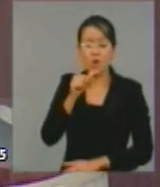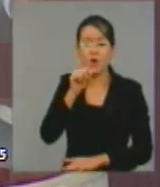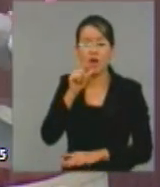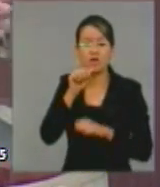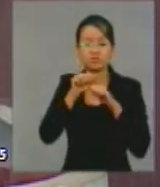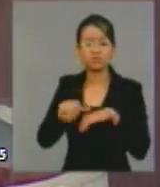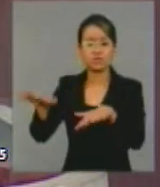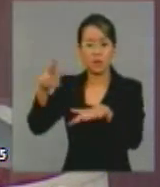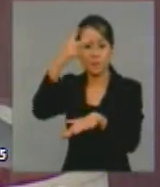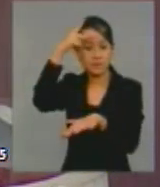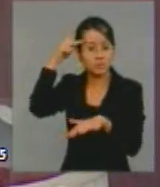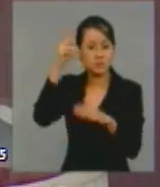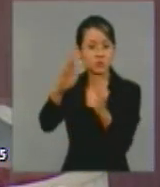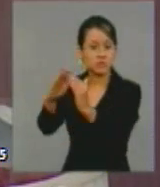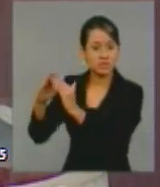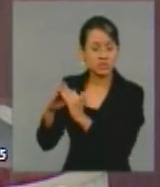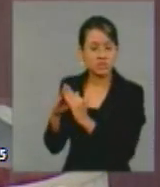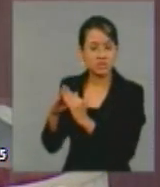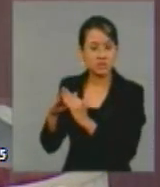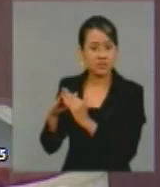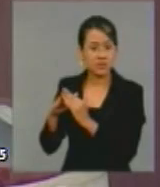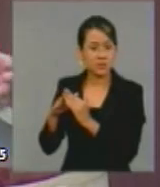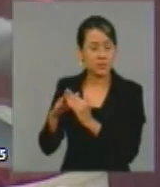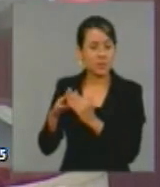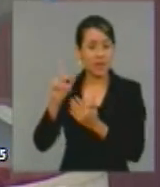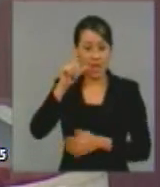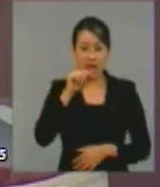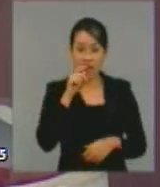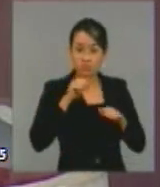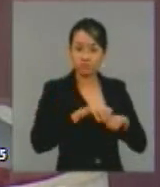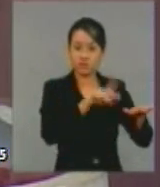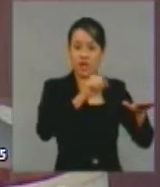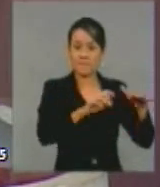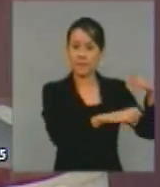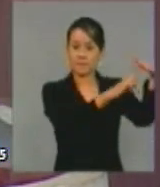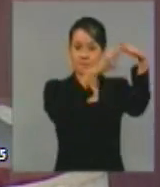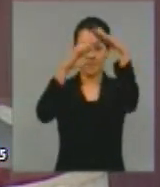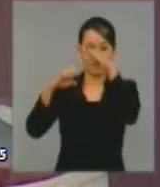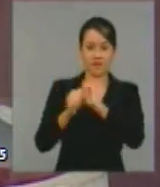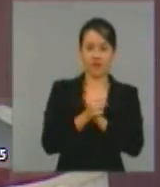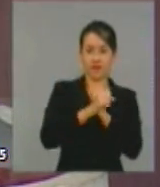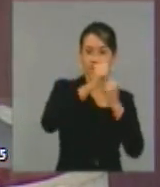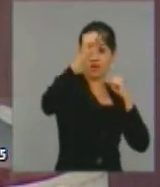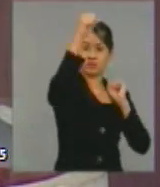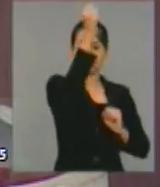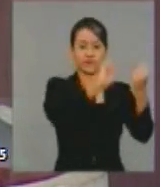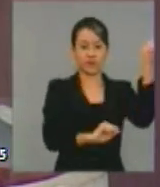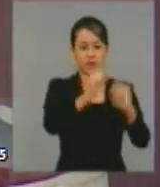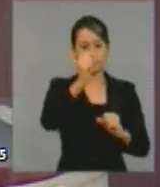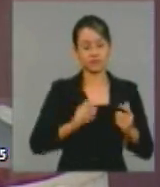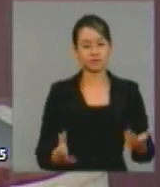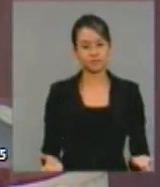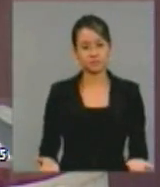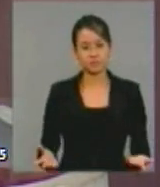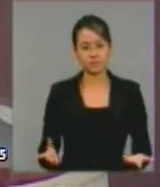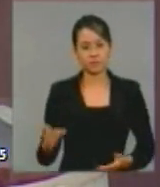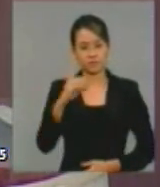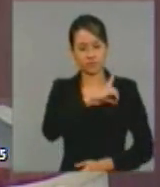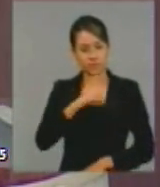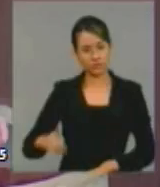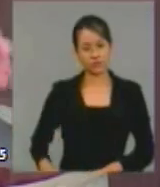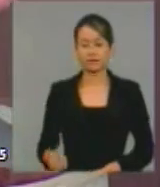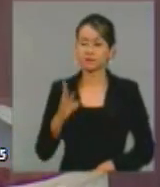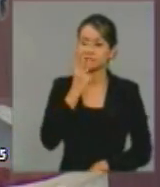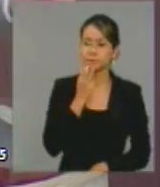porque são muito automatizados, né? Por exemplo, a refinaria, deputado Wellington Landim, fiquei aqui escutando na